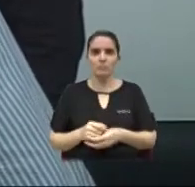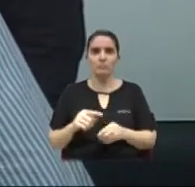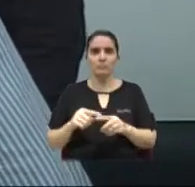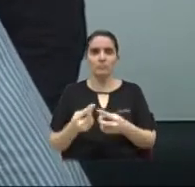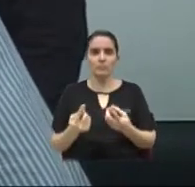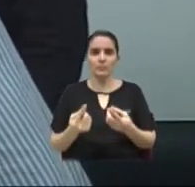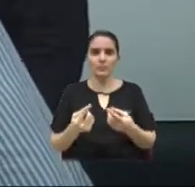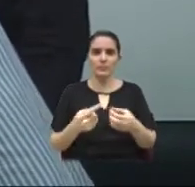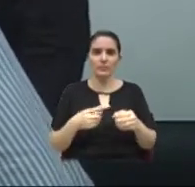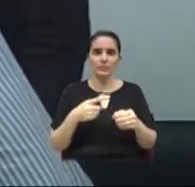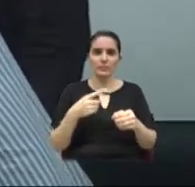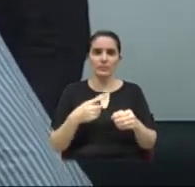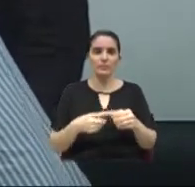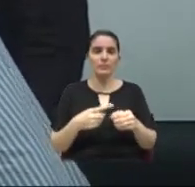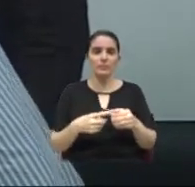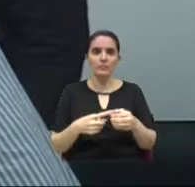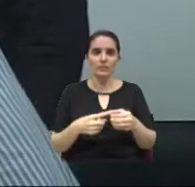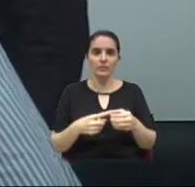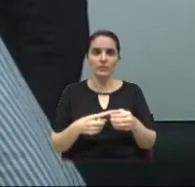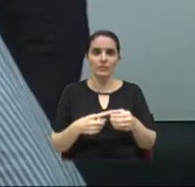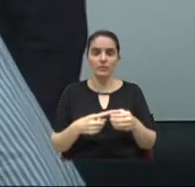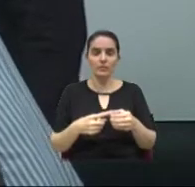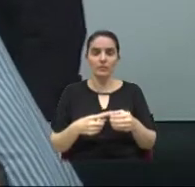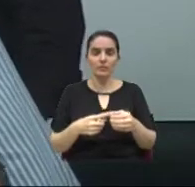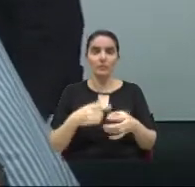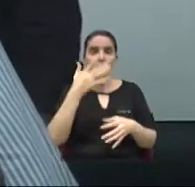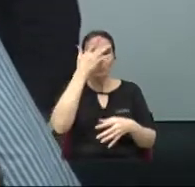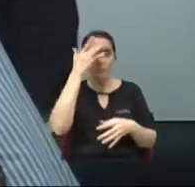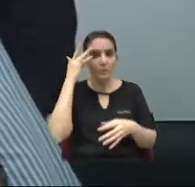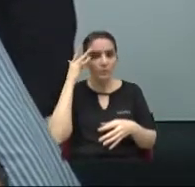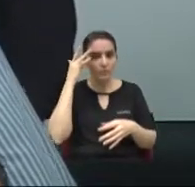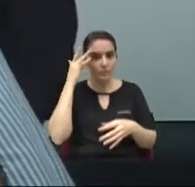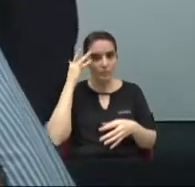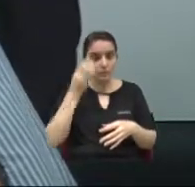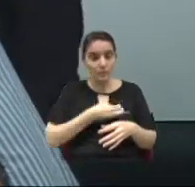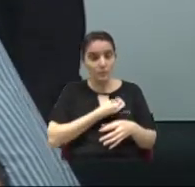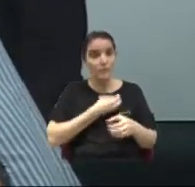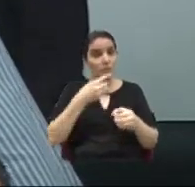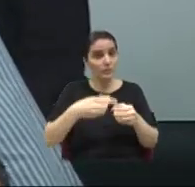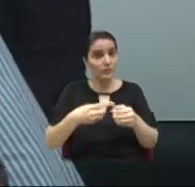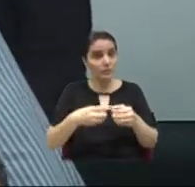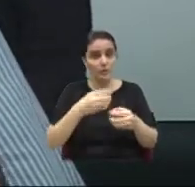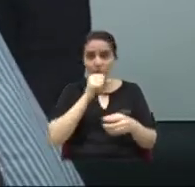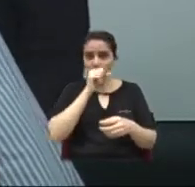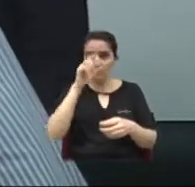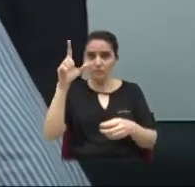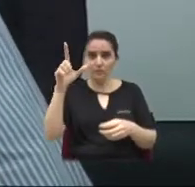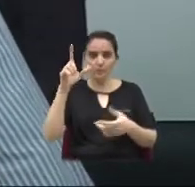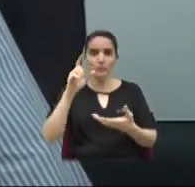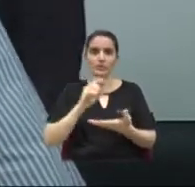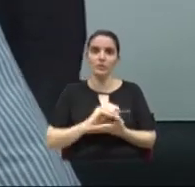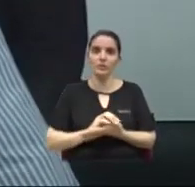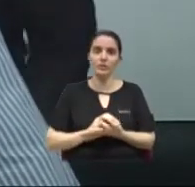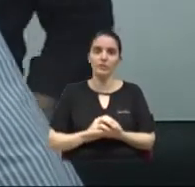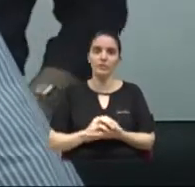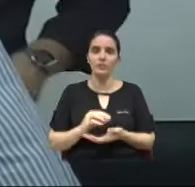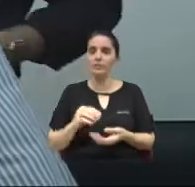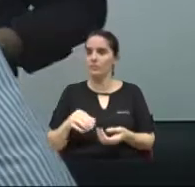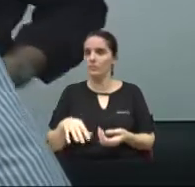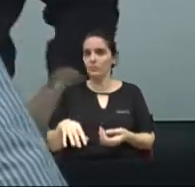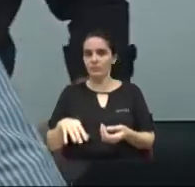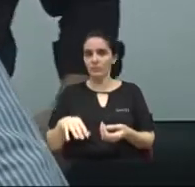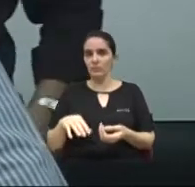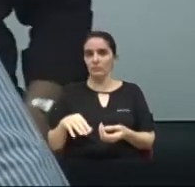município. 300 mil pessoas vivem aqui. Precisa de ajuda mesmo, ninguém está contra. E nós temos que tratar